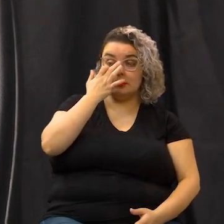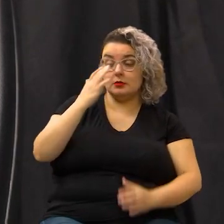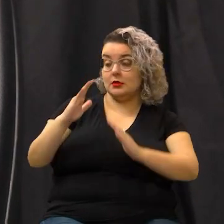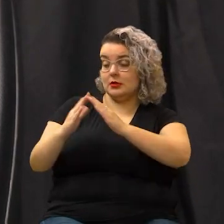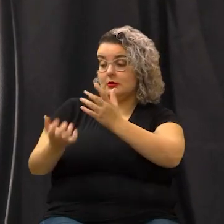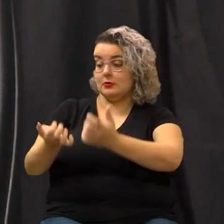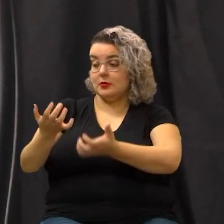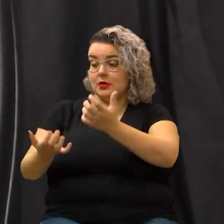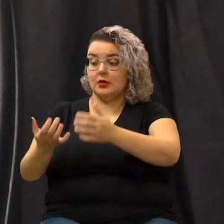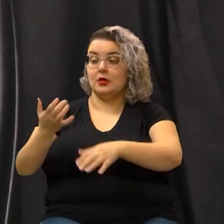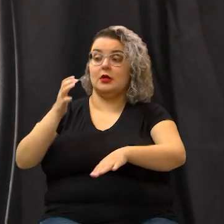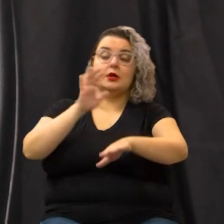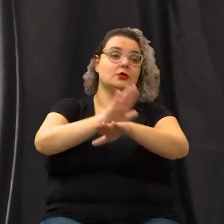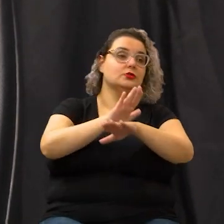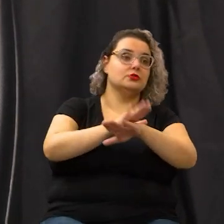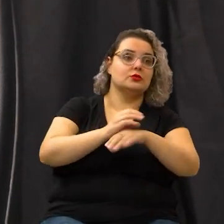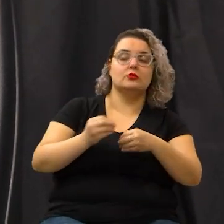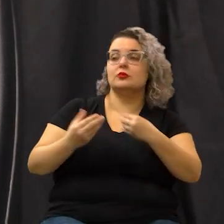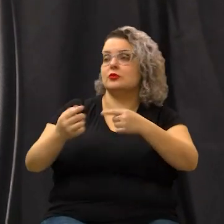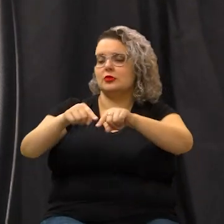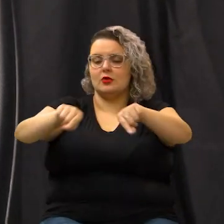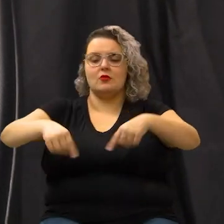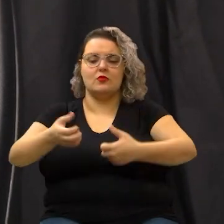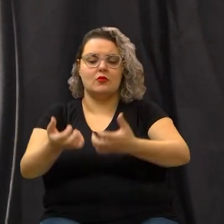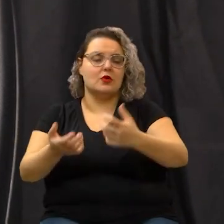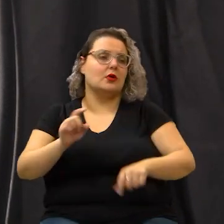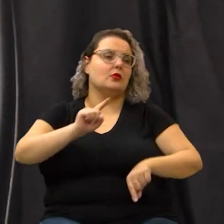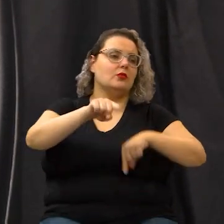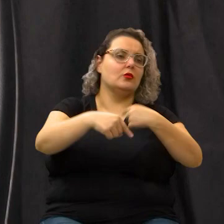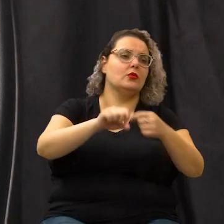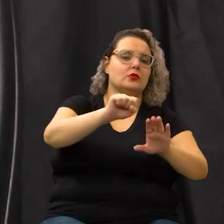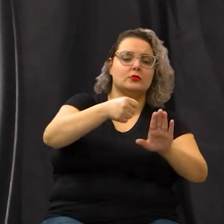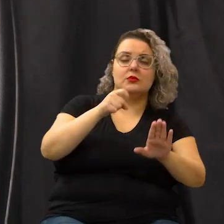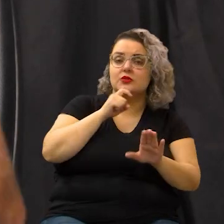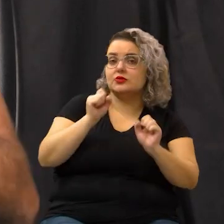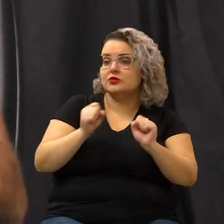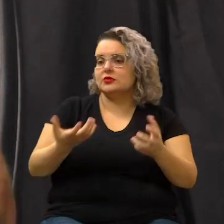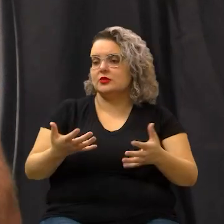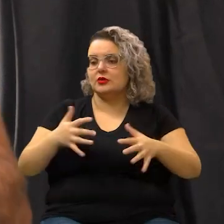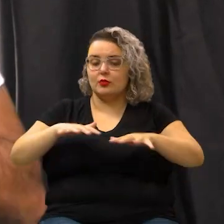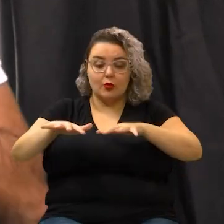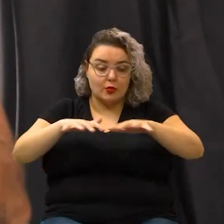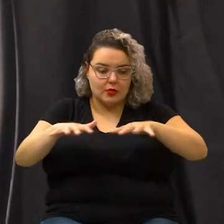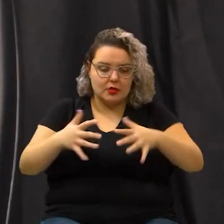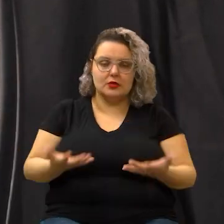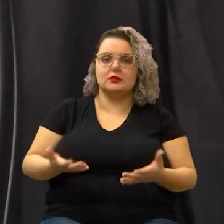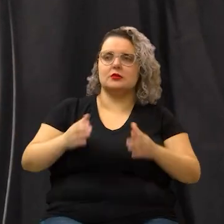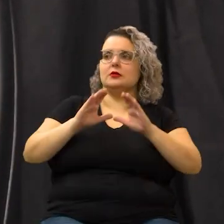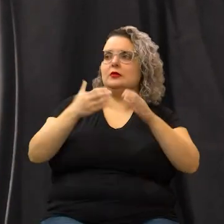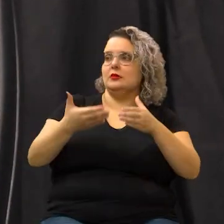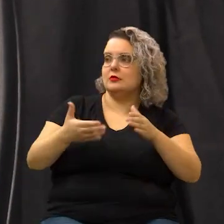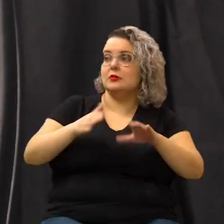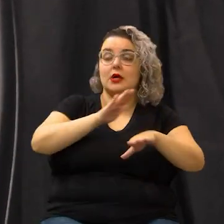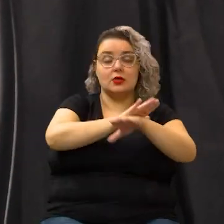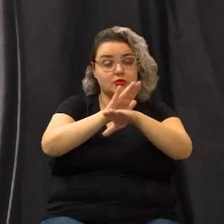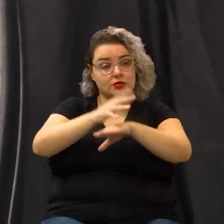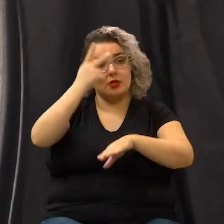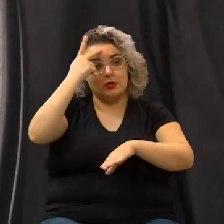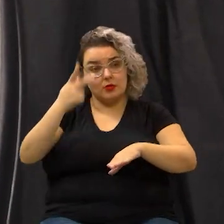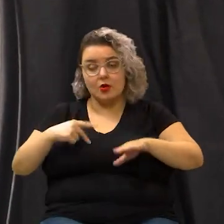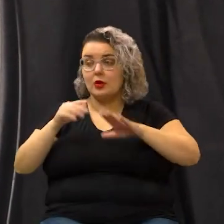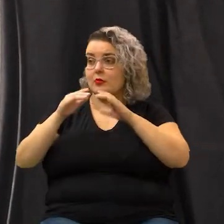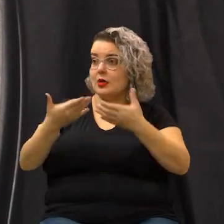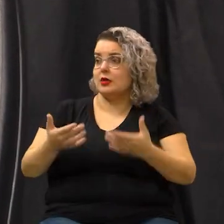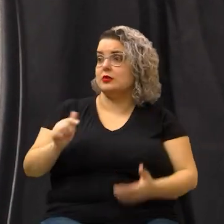de uma moradora lá, pegava um fogo, a gente ajudava, um dava um fogão, outro dava geladeira. Então, eu mobilizava a comunidade a favor